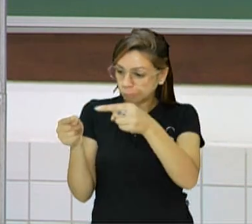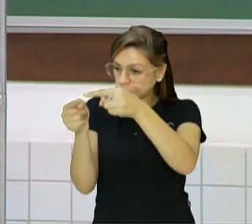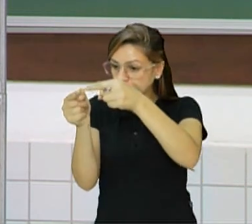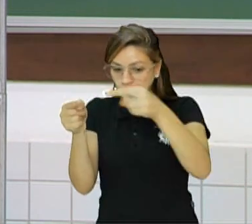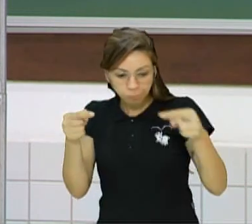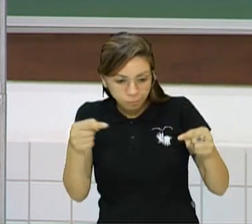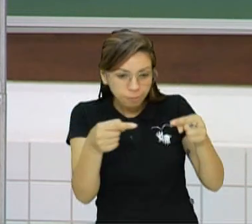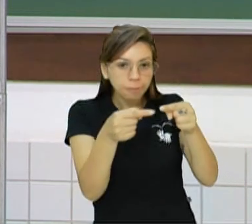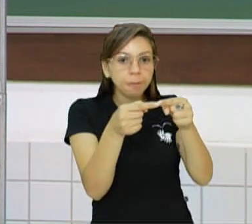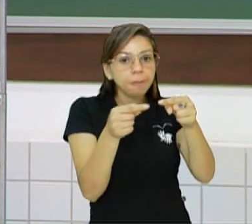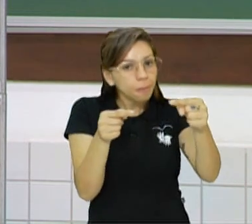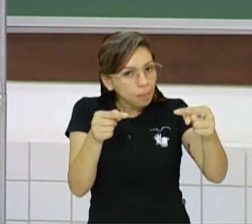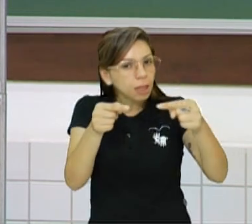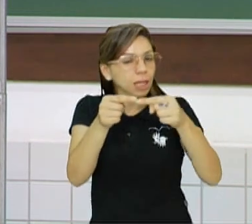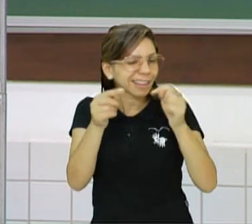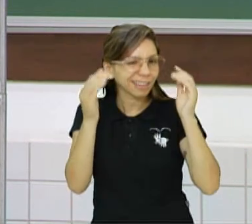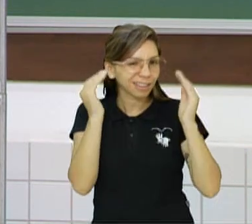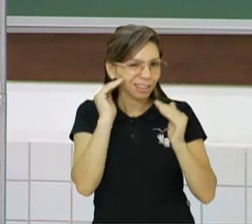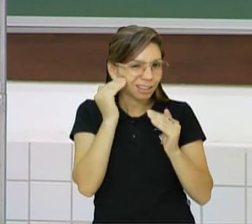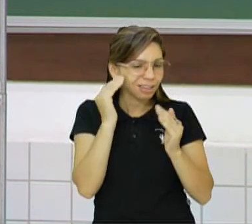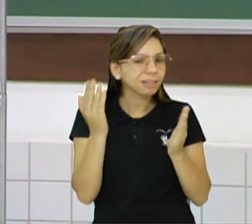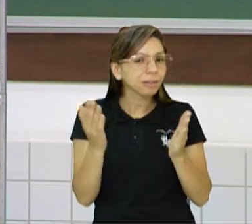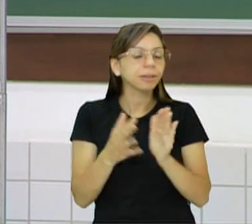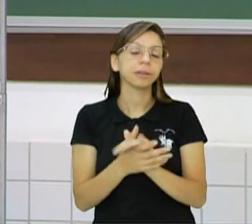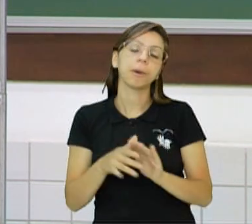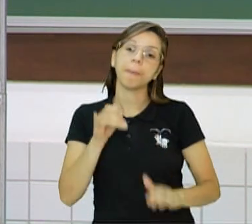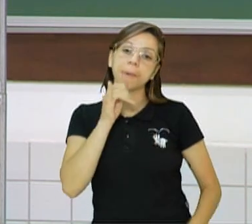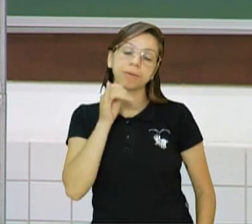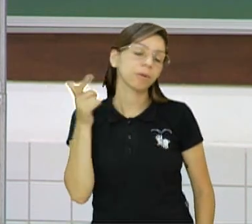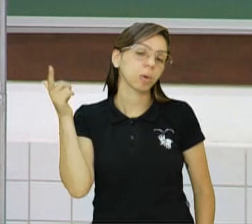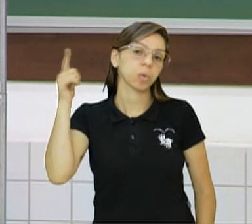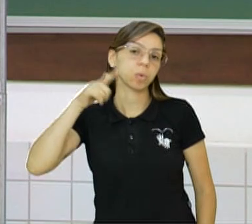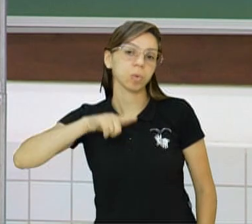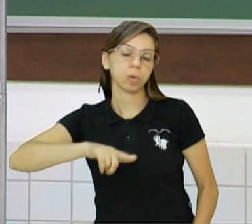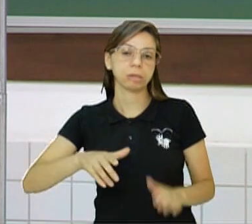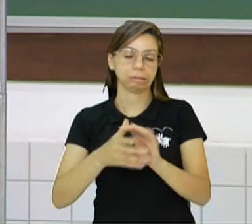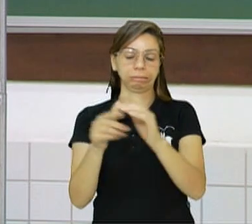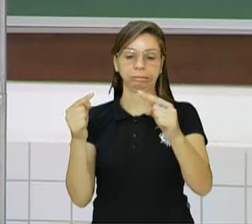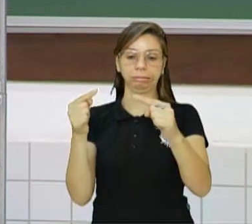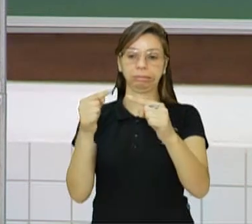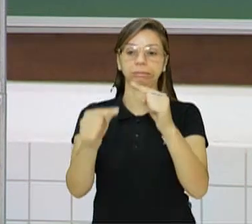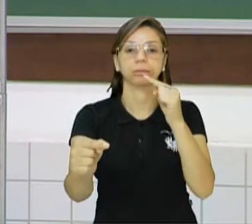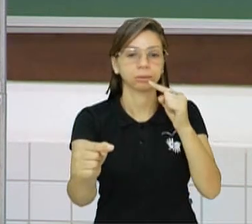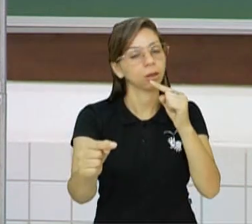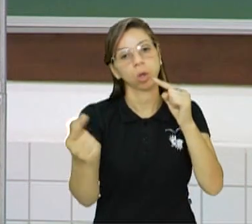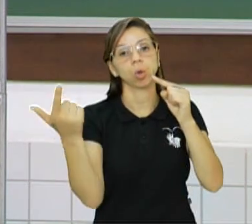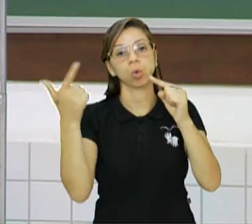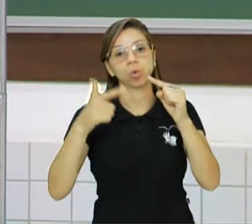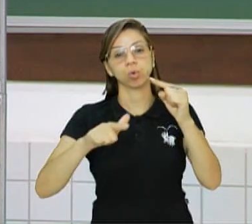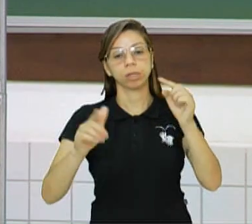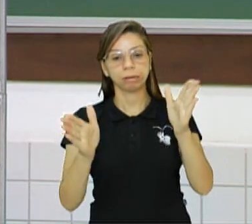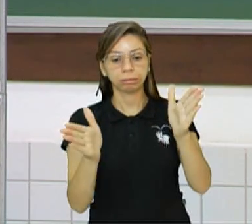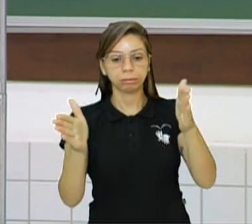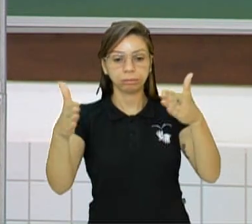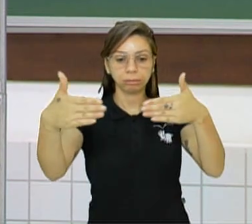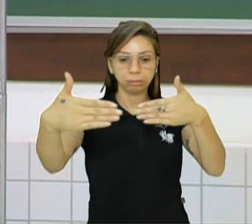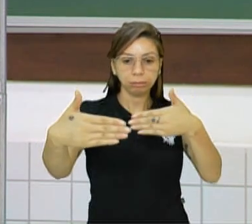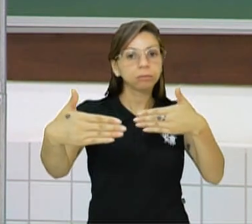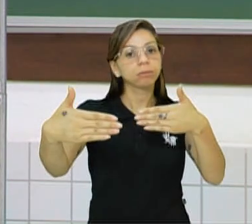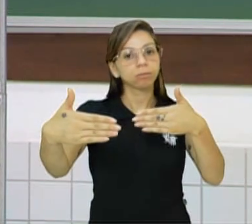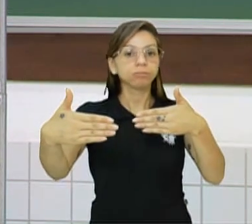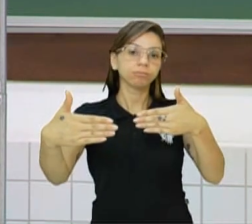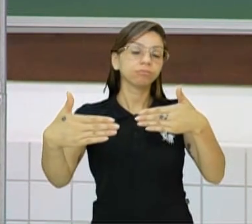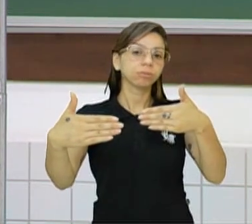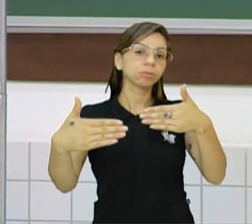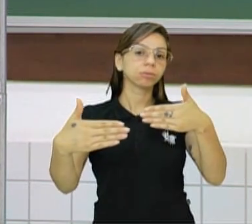outro, uma face na outra. Se a gente não consegue encaixar, nós não vamos conseguir fechar o nosso poliedro.